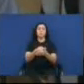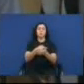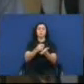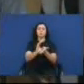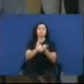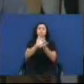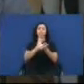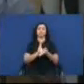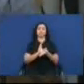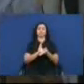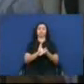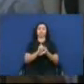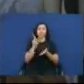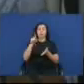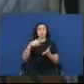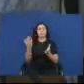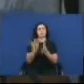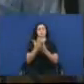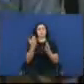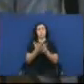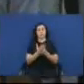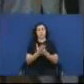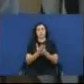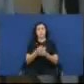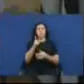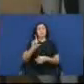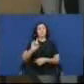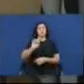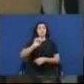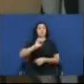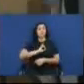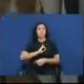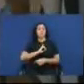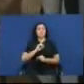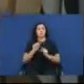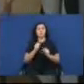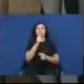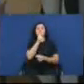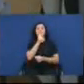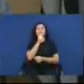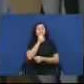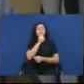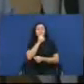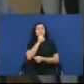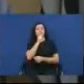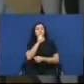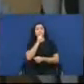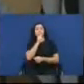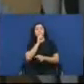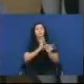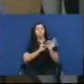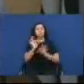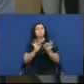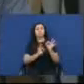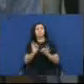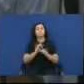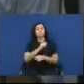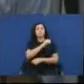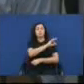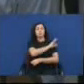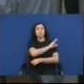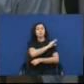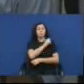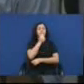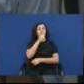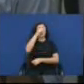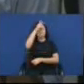restituição. Então, o processo é esse. E este direito da restituição ainda não foi saldado pela Prefeitura